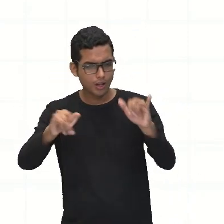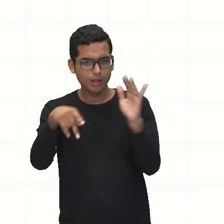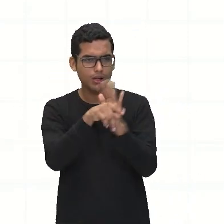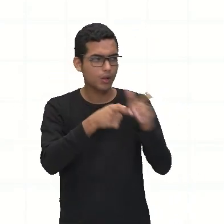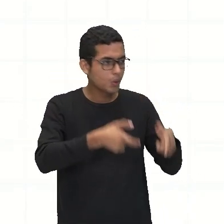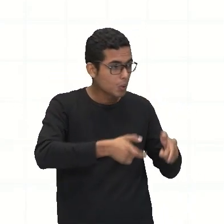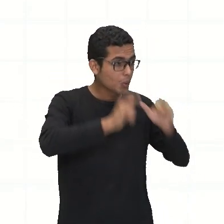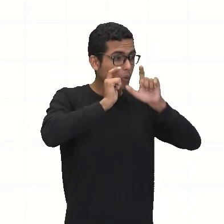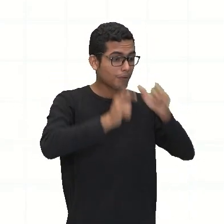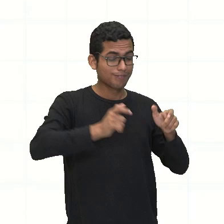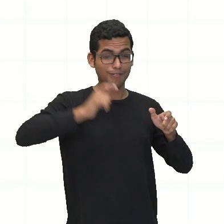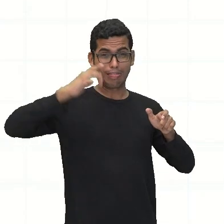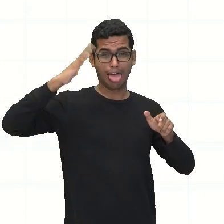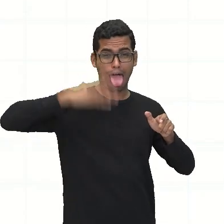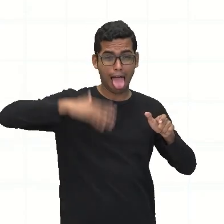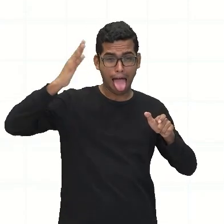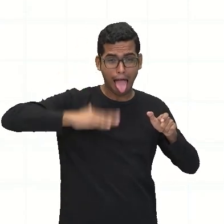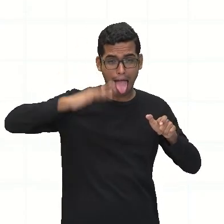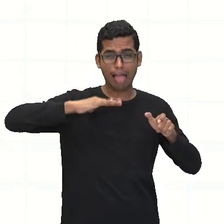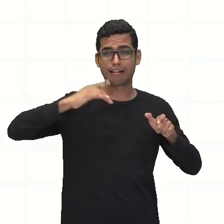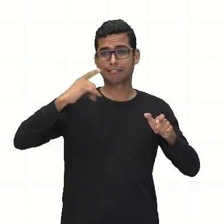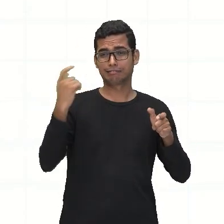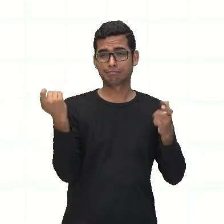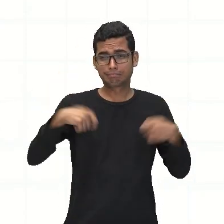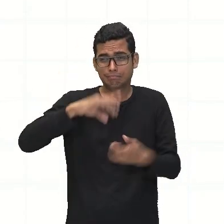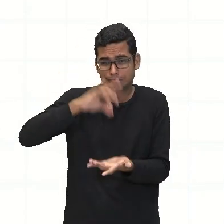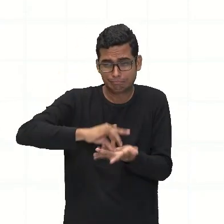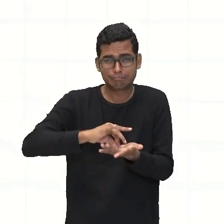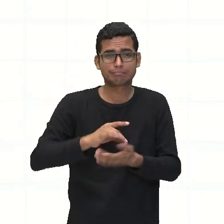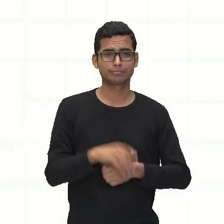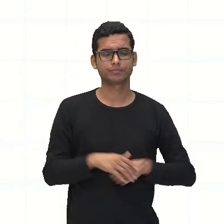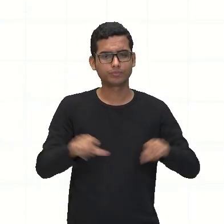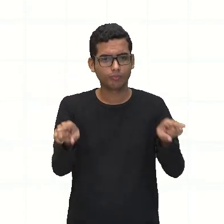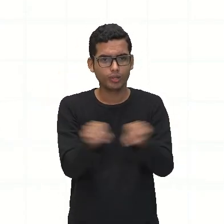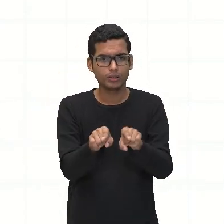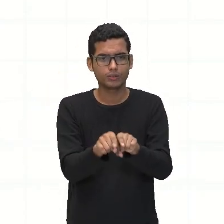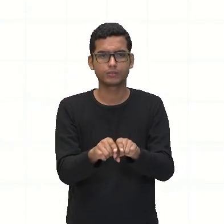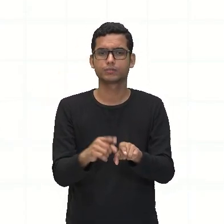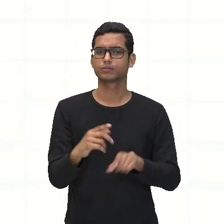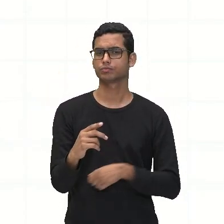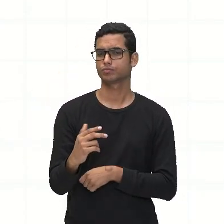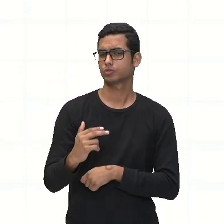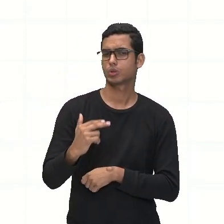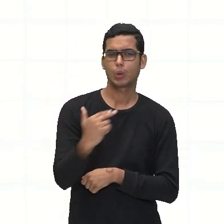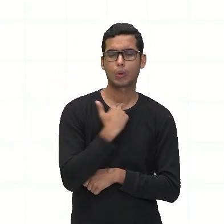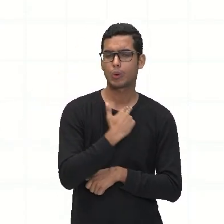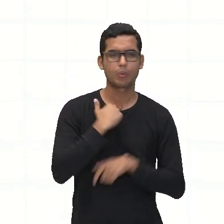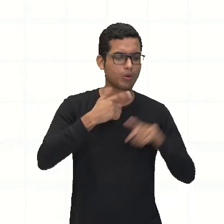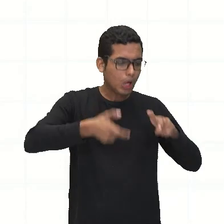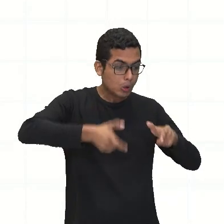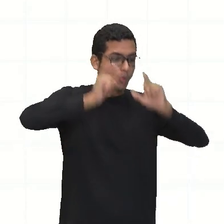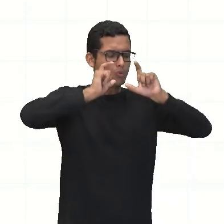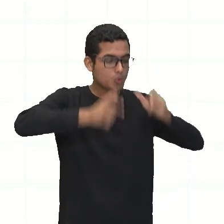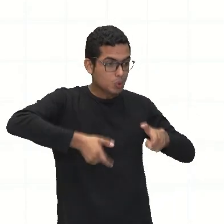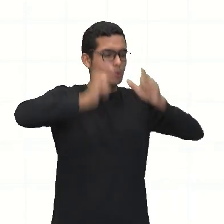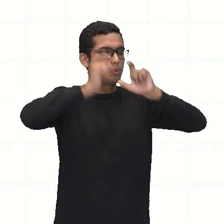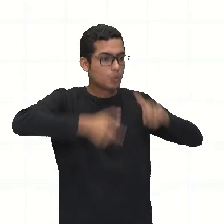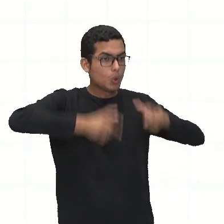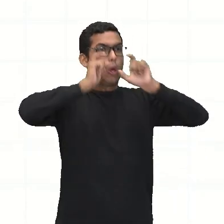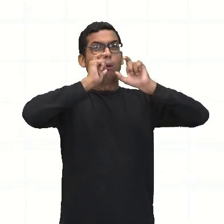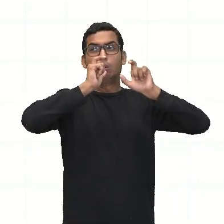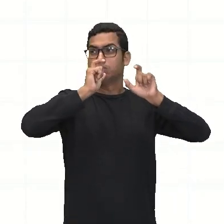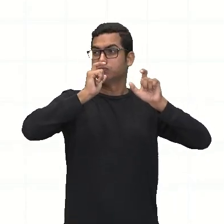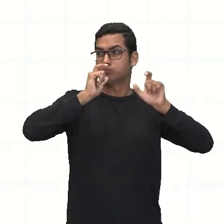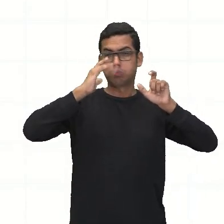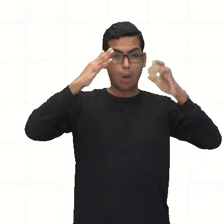é muito picante, muito ardida, né? E que não deve ser consumida em excesso. Não sei,